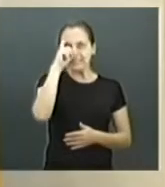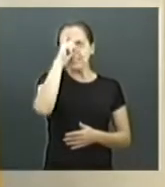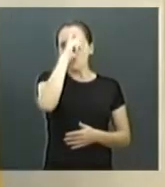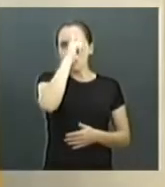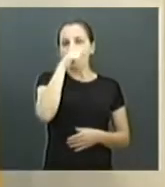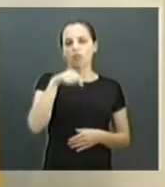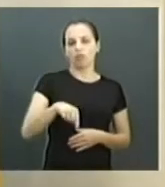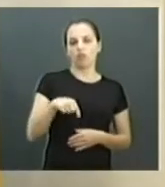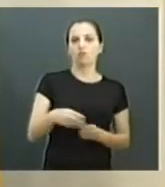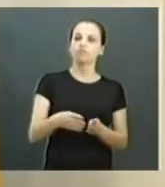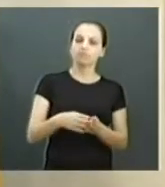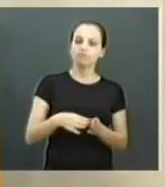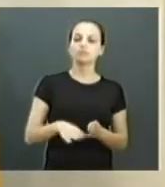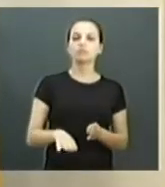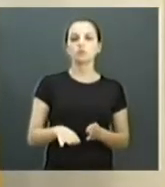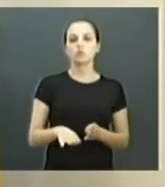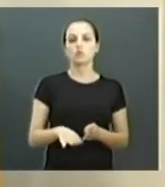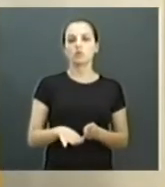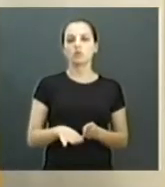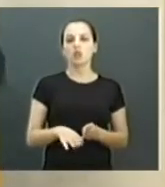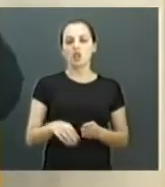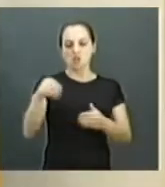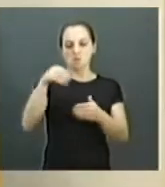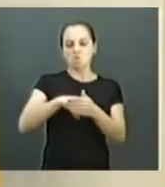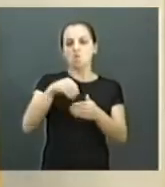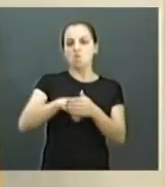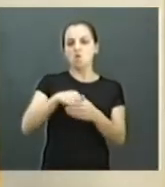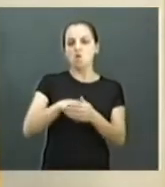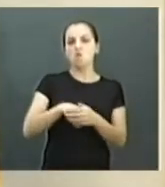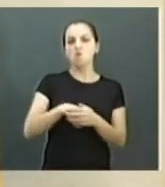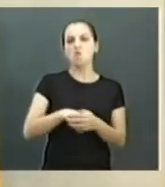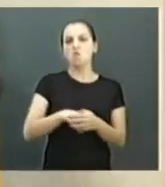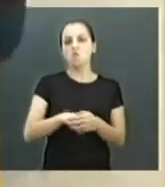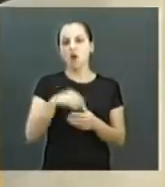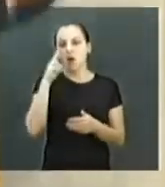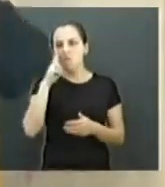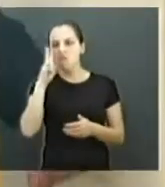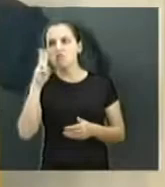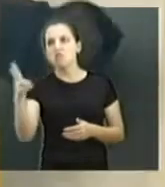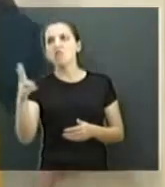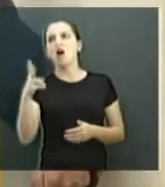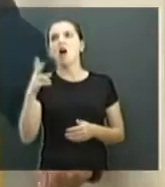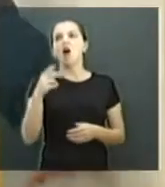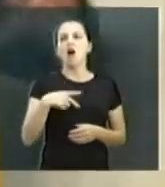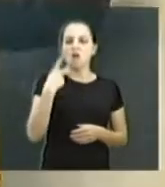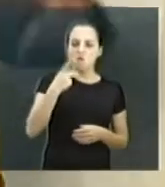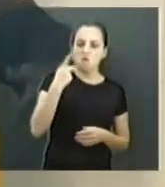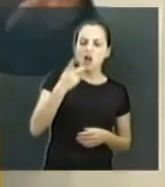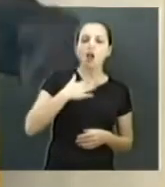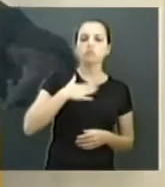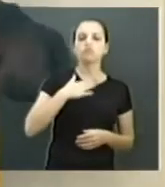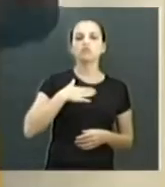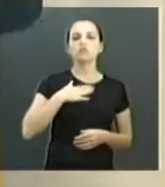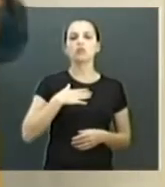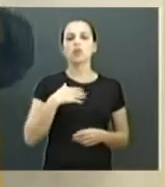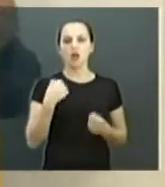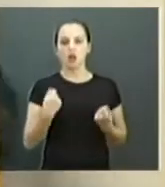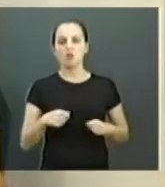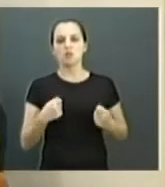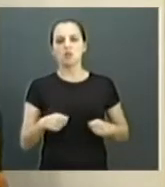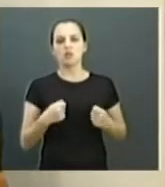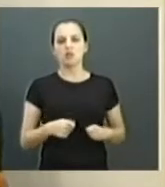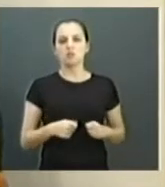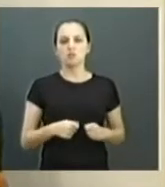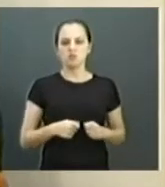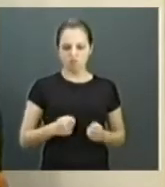para pôr o nome na urna, e de porta em porta, e levar sua biografia e pedir para representar aqui, tem que ser muito macho, muito mulher.